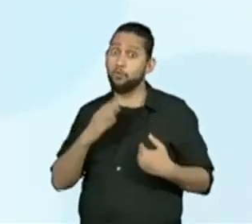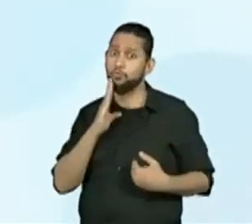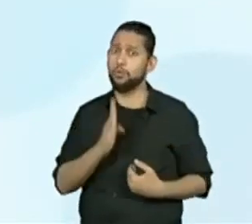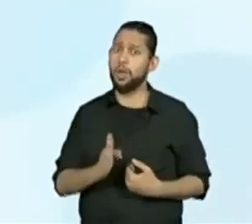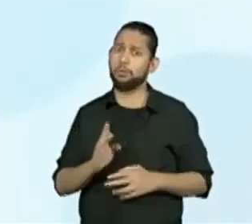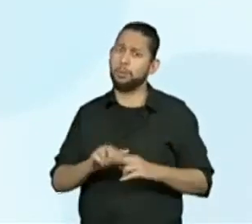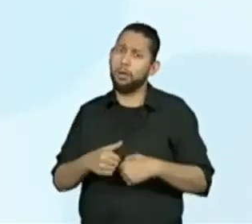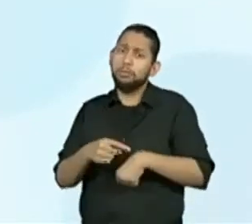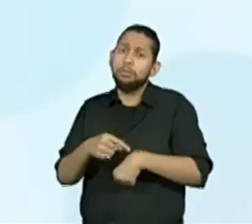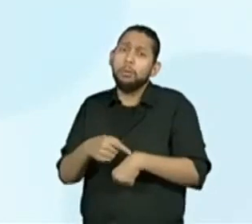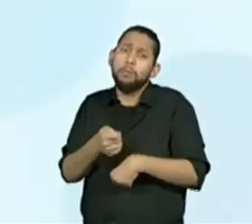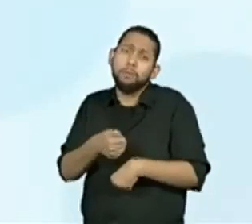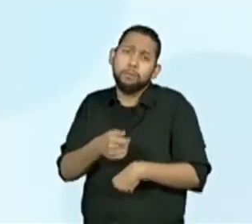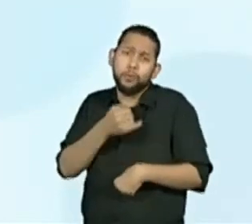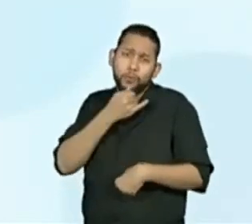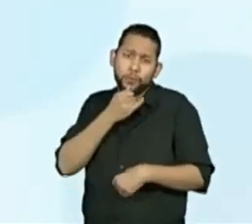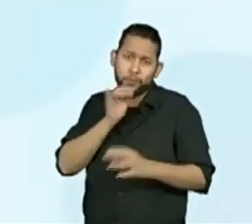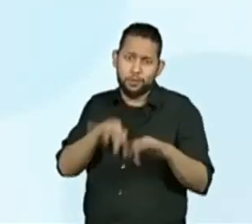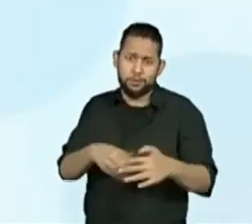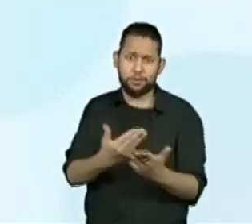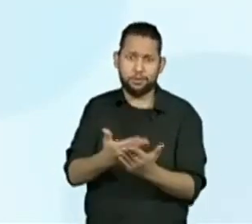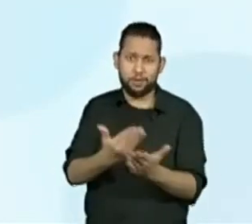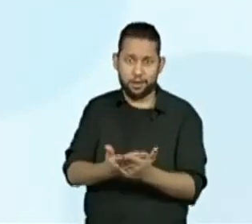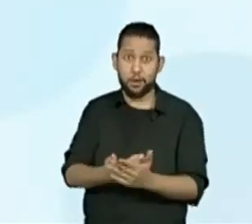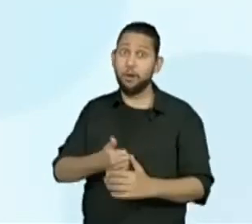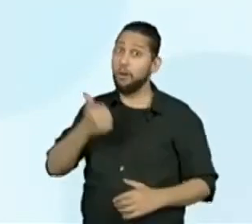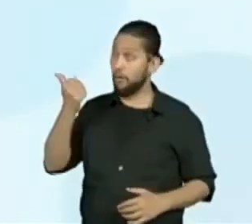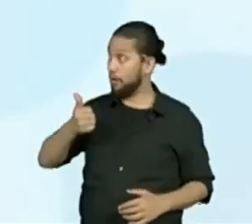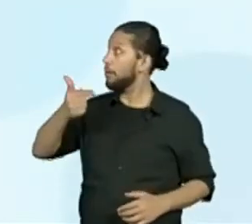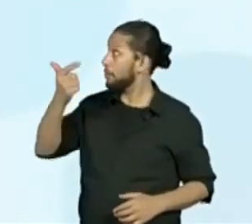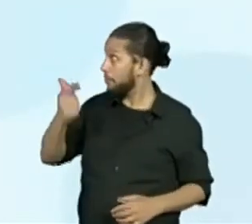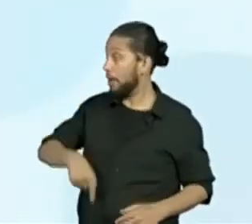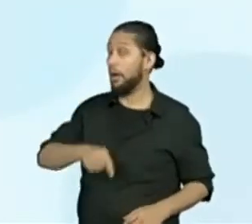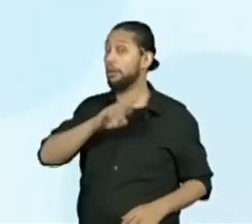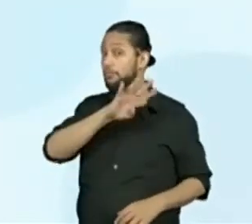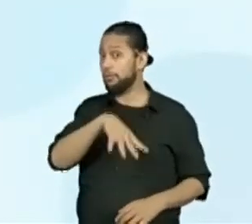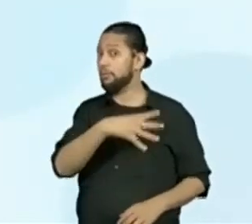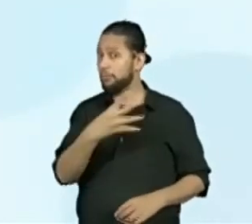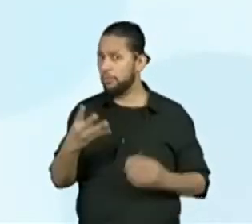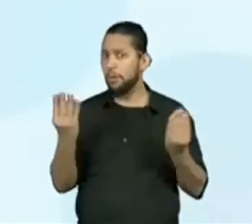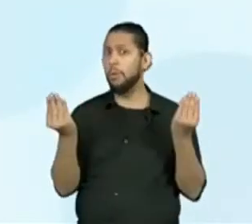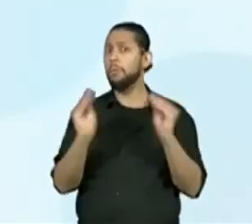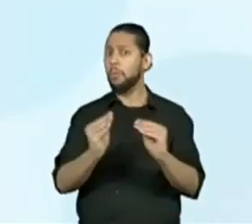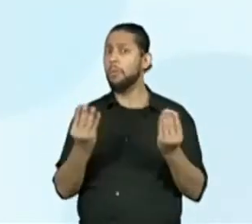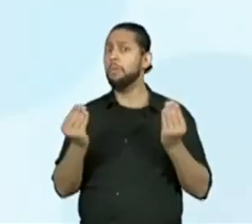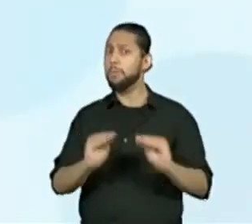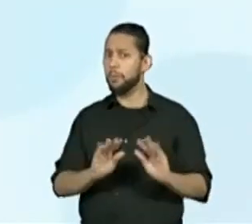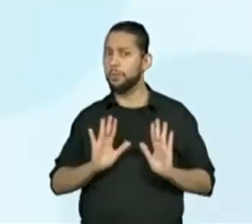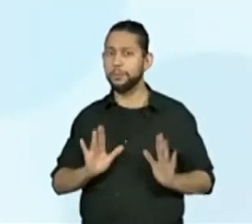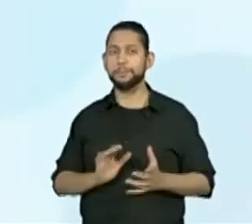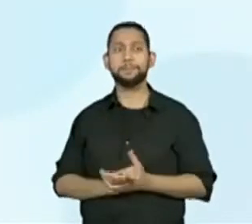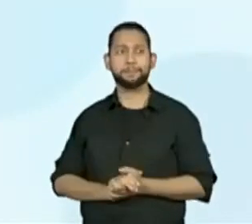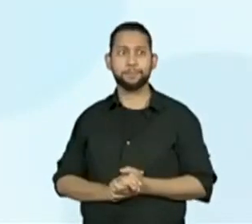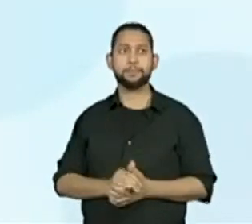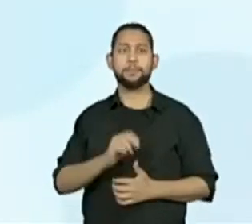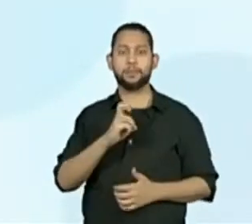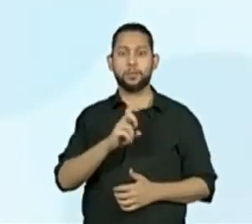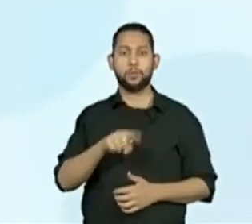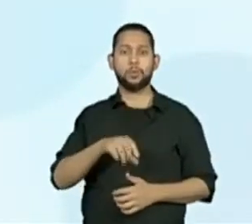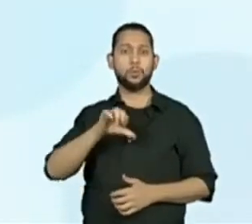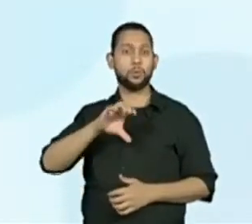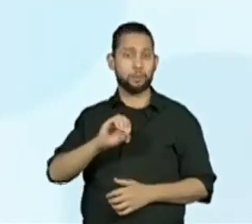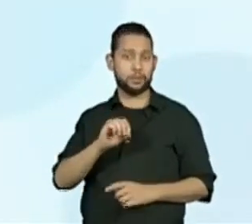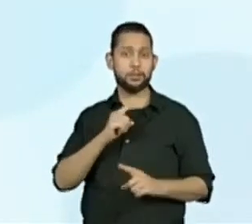direto pediu nosso tempo já tá acabando e a gente tem uma tabela aí para completar Tá bom então cinco e